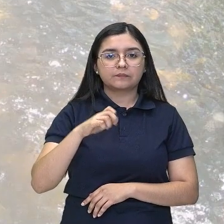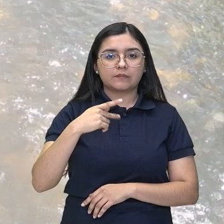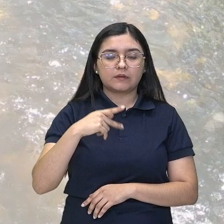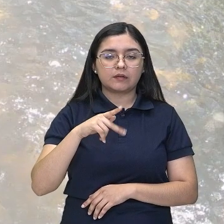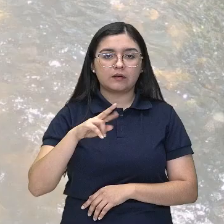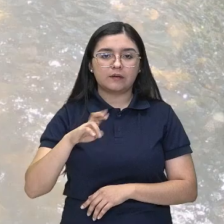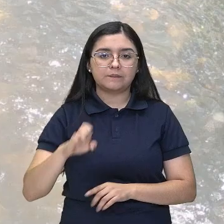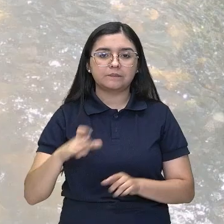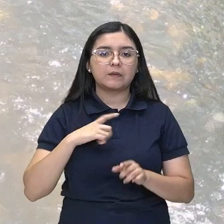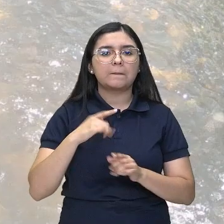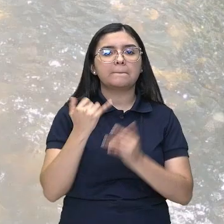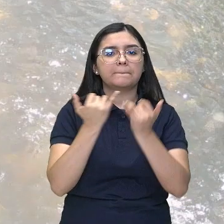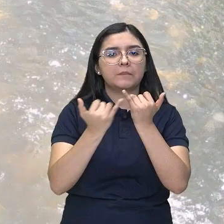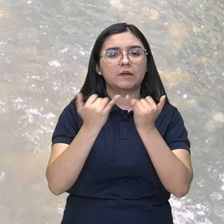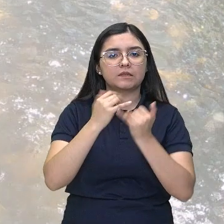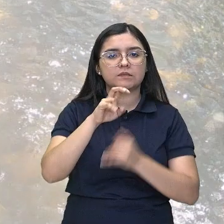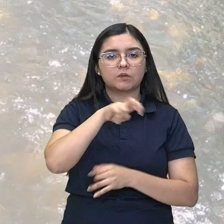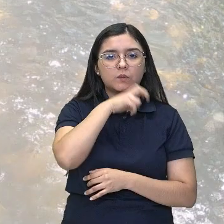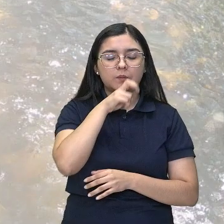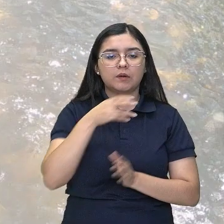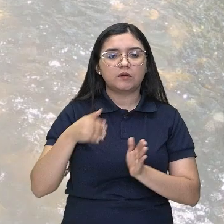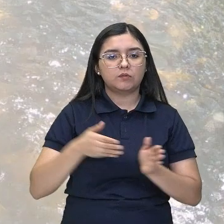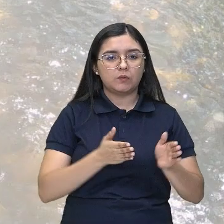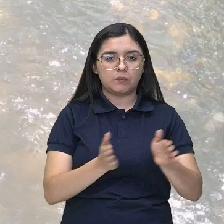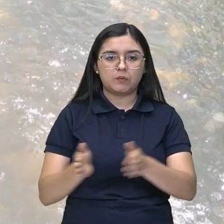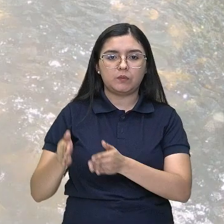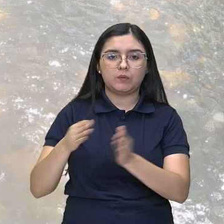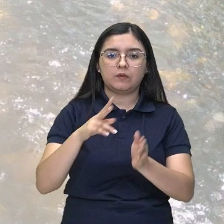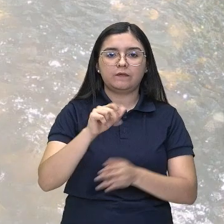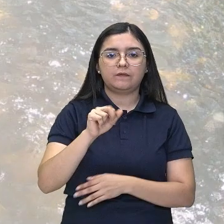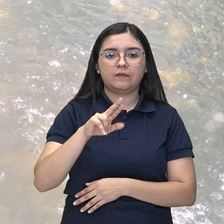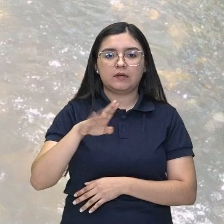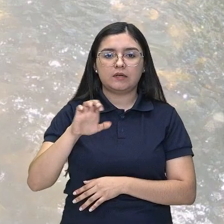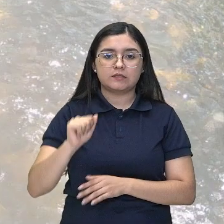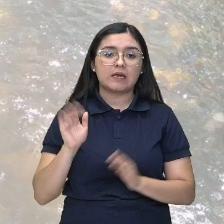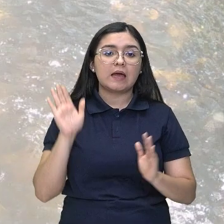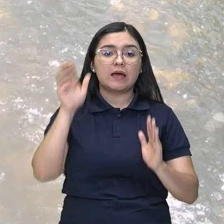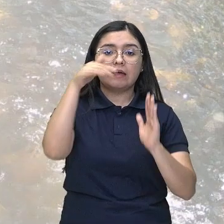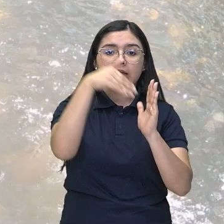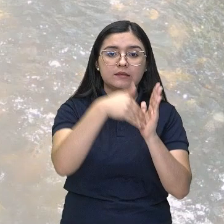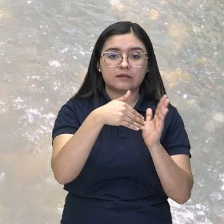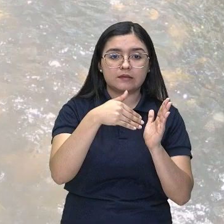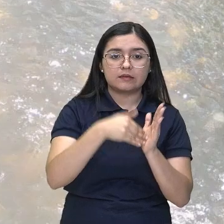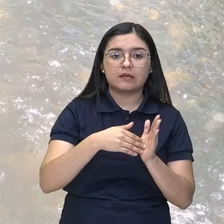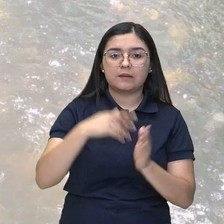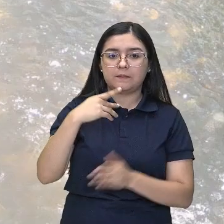uma serpente, vai depois se espreguiçar na várzea em beber no Paraíba, que rola